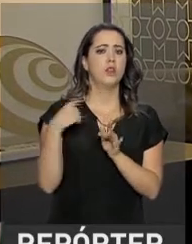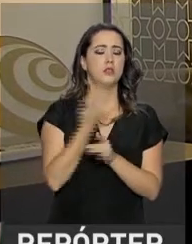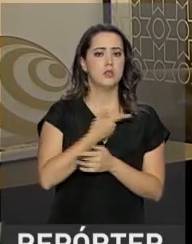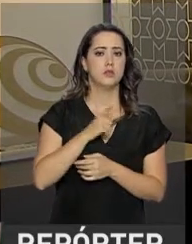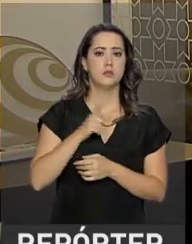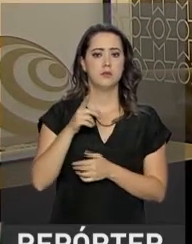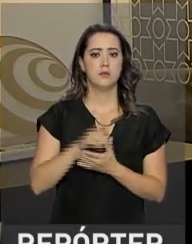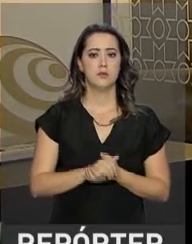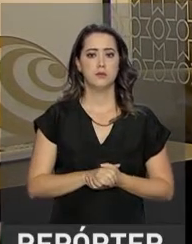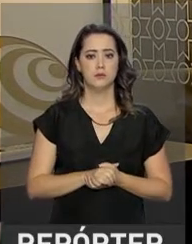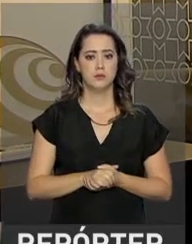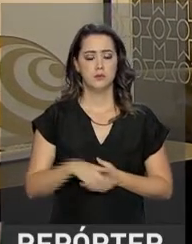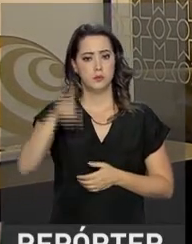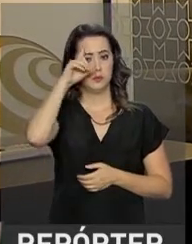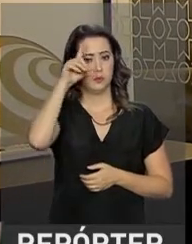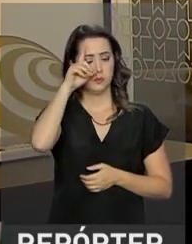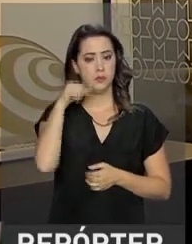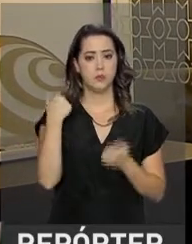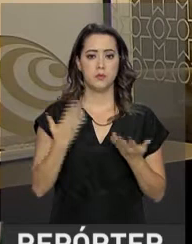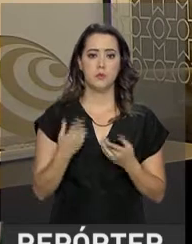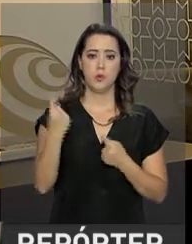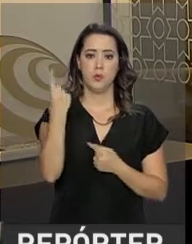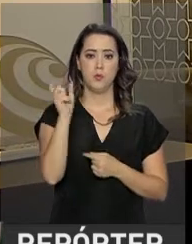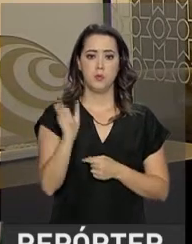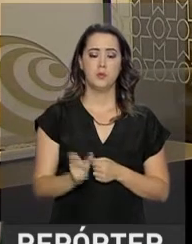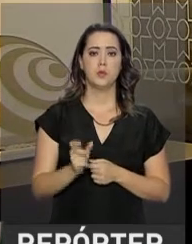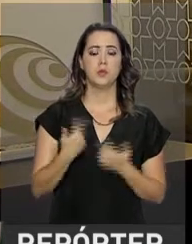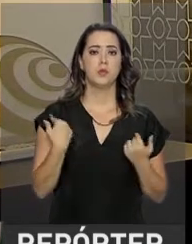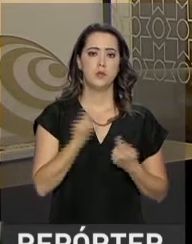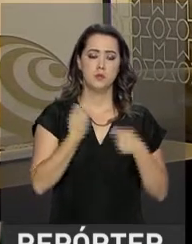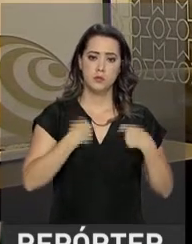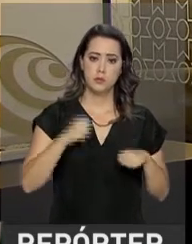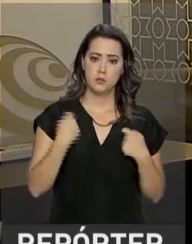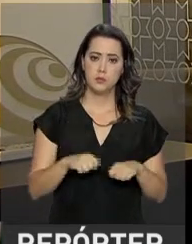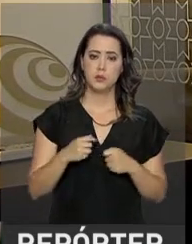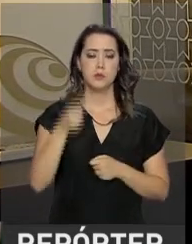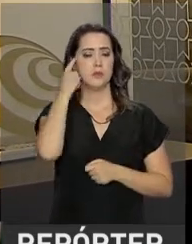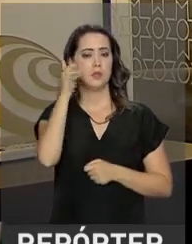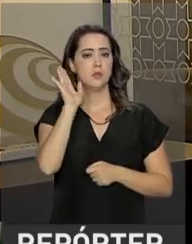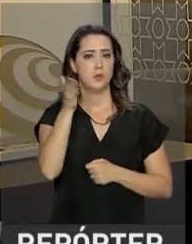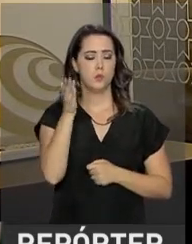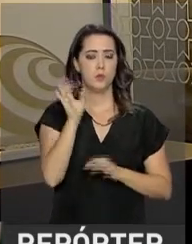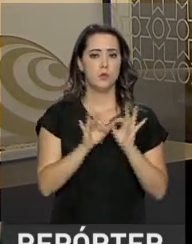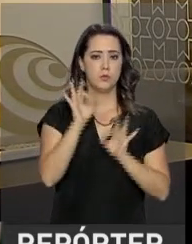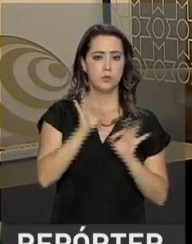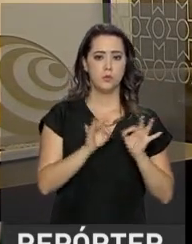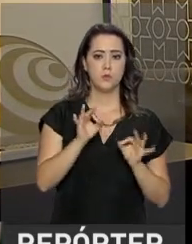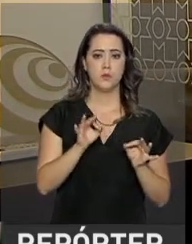recebendo por dia com uma única recepcionista. Então nós pensando já em